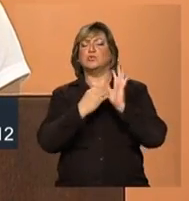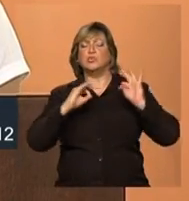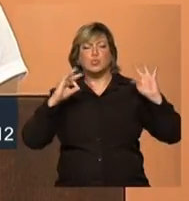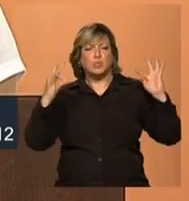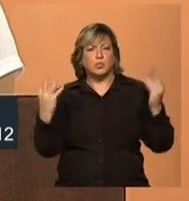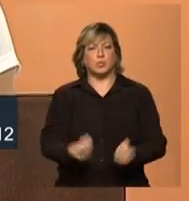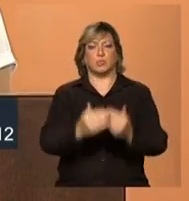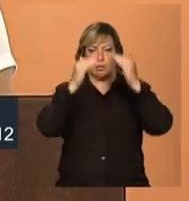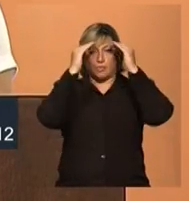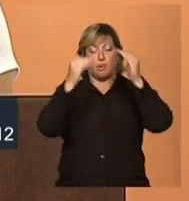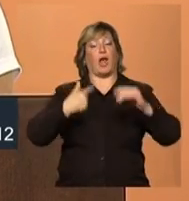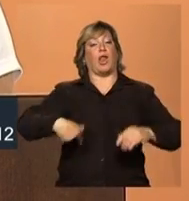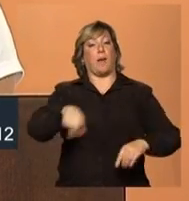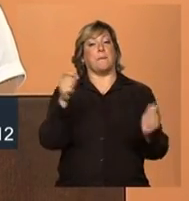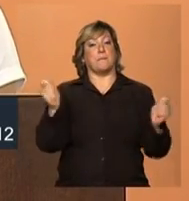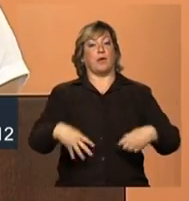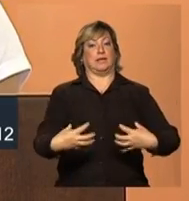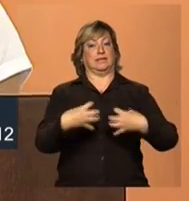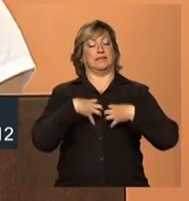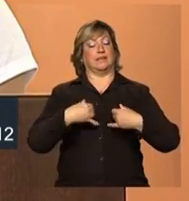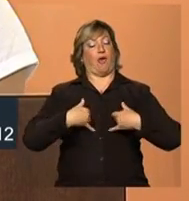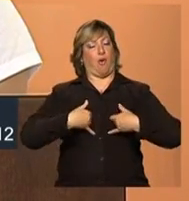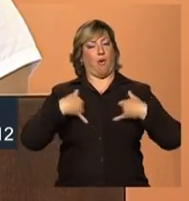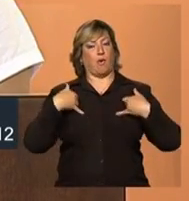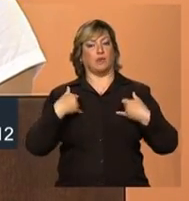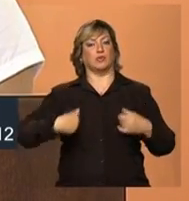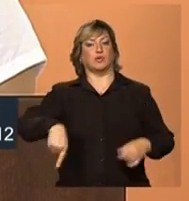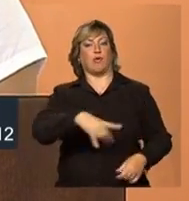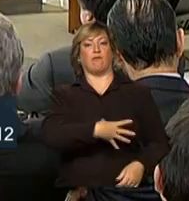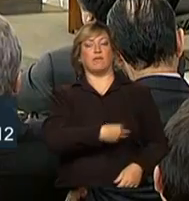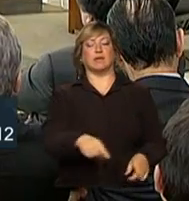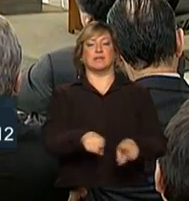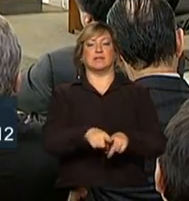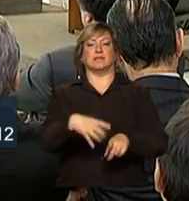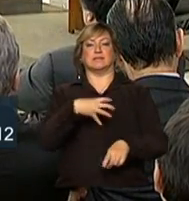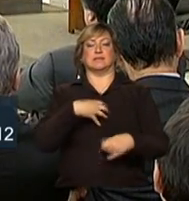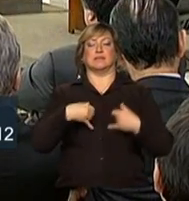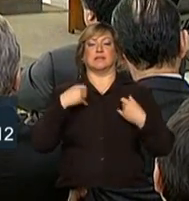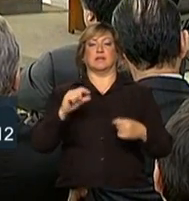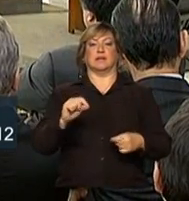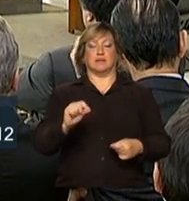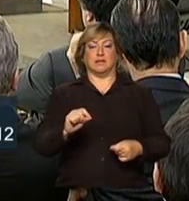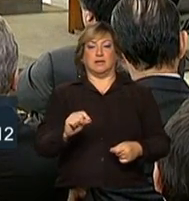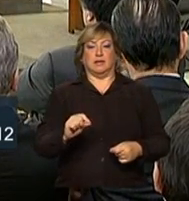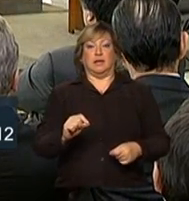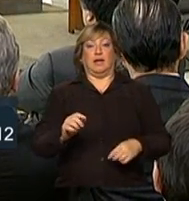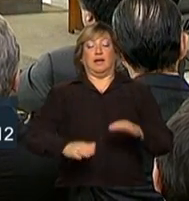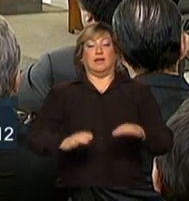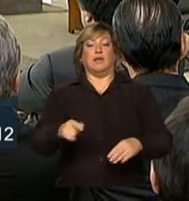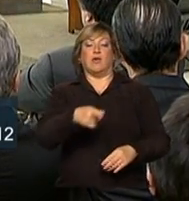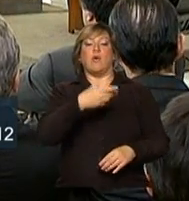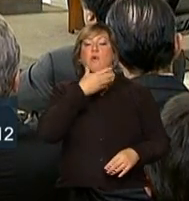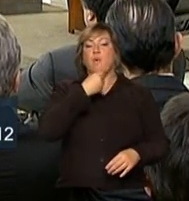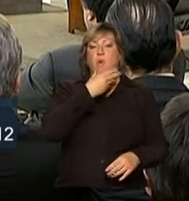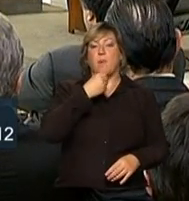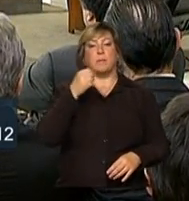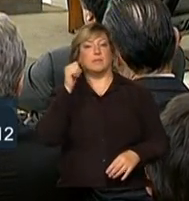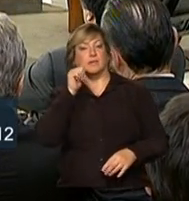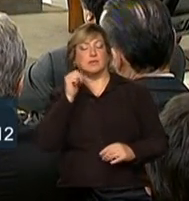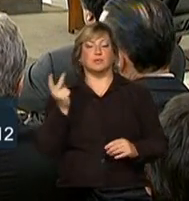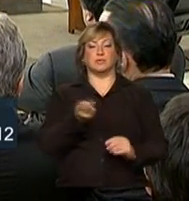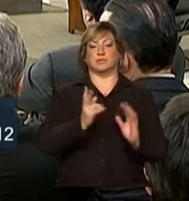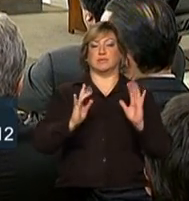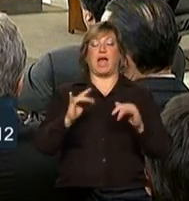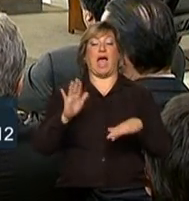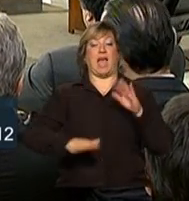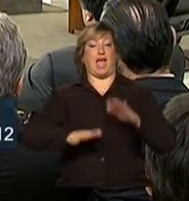isso seja motivo de orgulho para os nossos filhos, que isso seja motivo de orgulho para o rapaz que sai com a sua gatinha, que ela ache o máximo sair com um